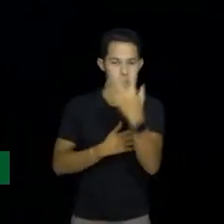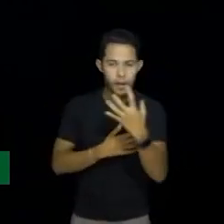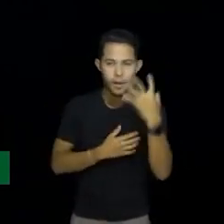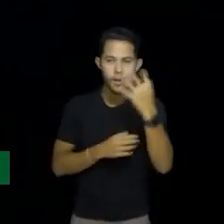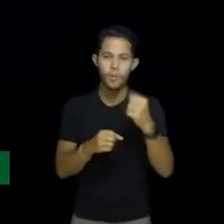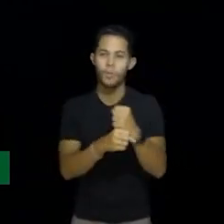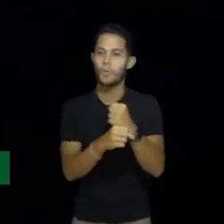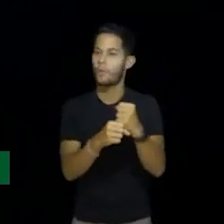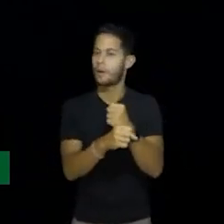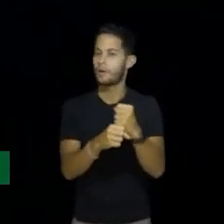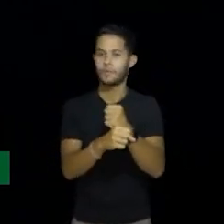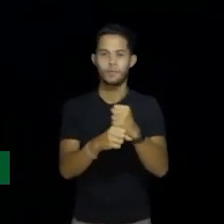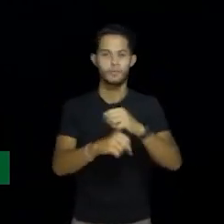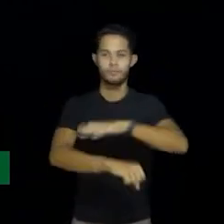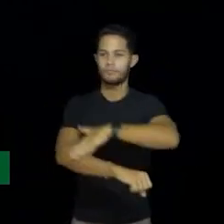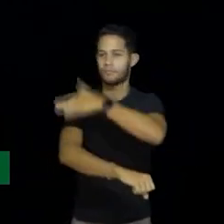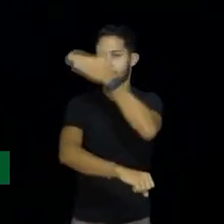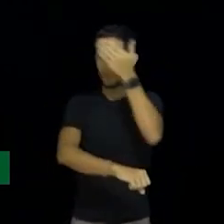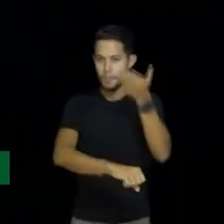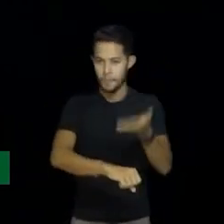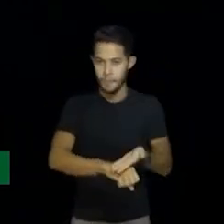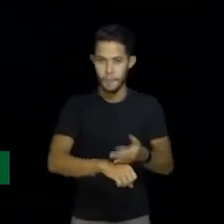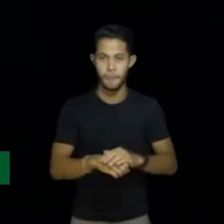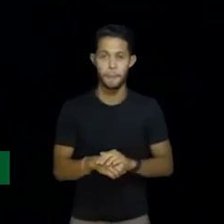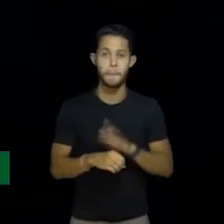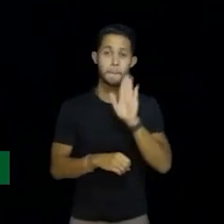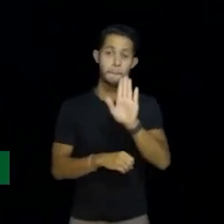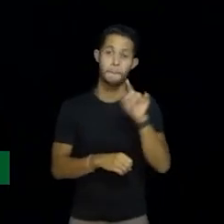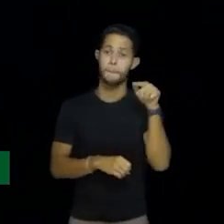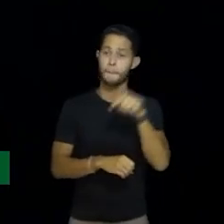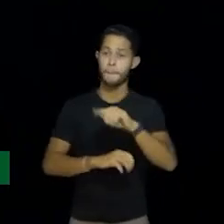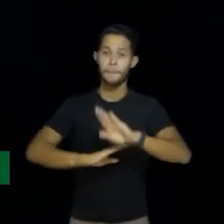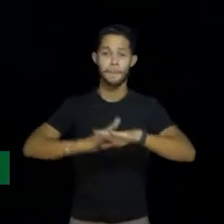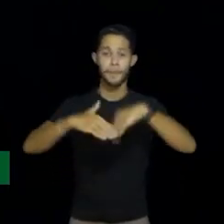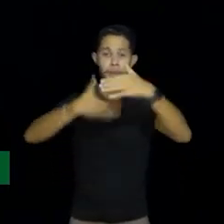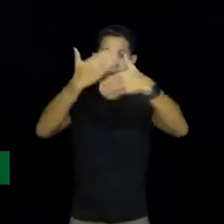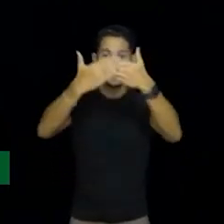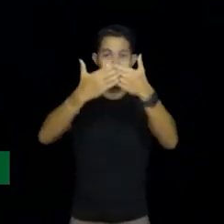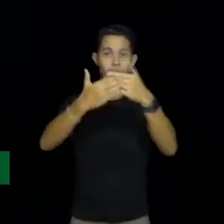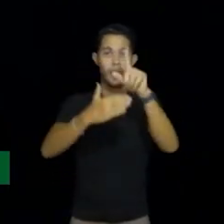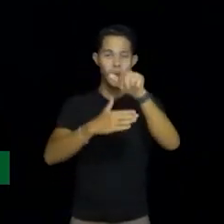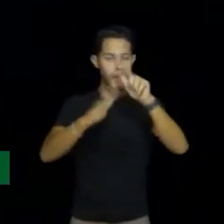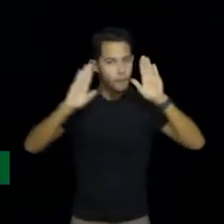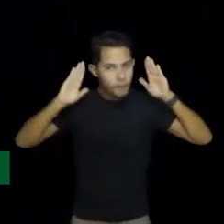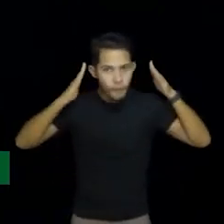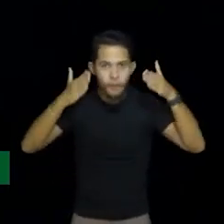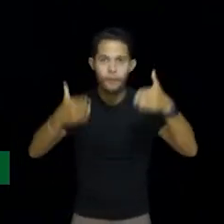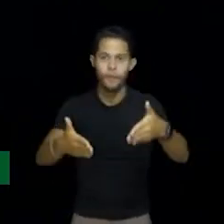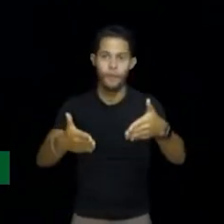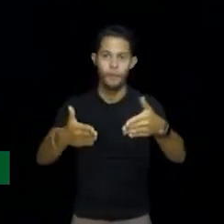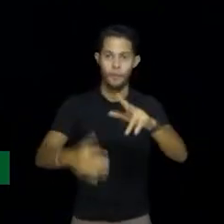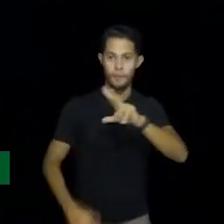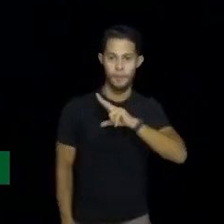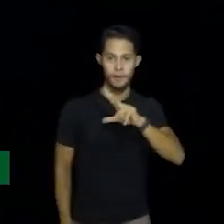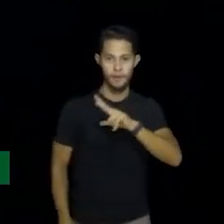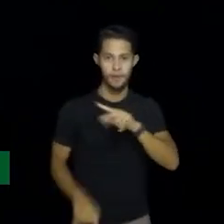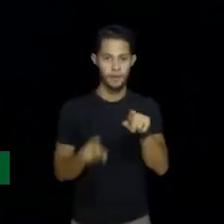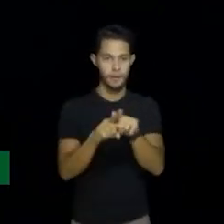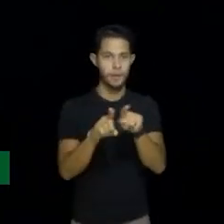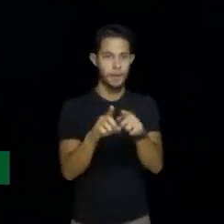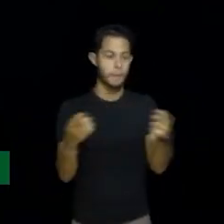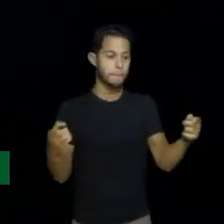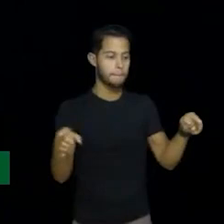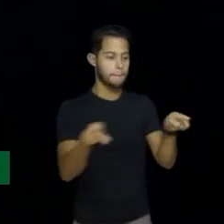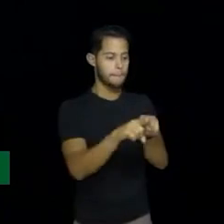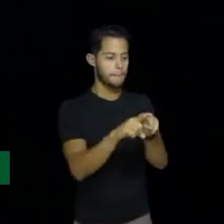ano inteiro. Esse desenvolvimento é baseado na força da iniciativa privada e na parceria com a sociedade. Hoje